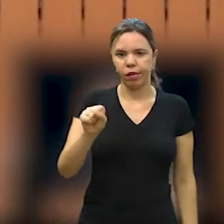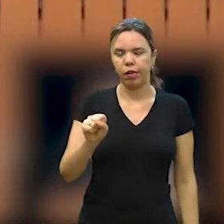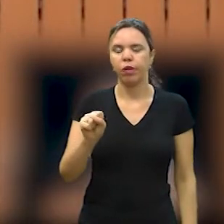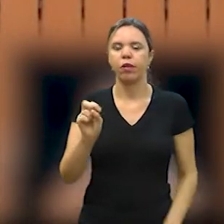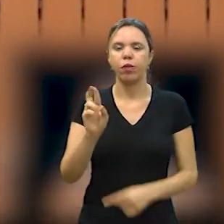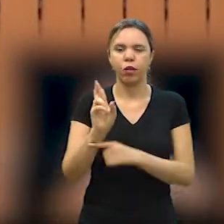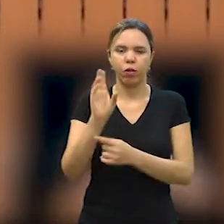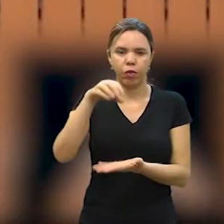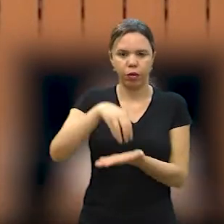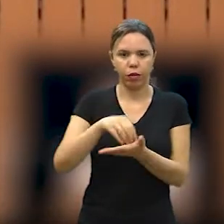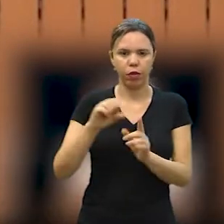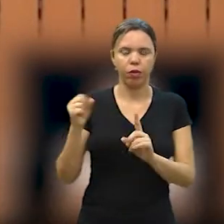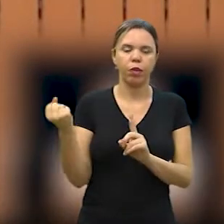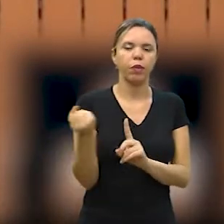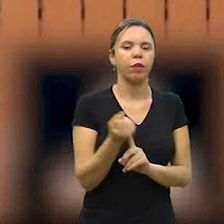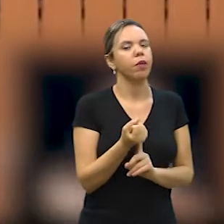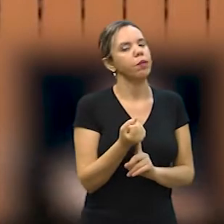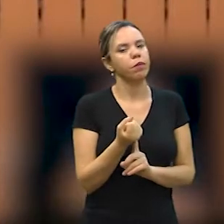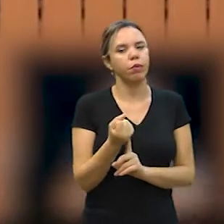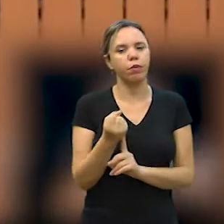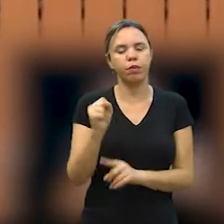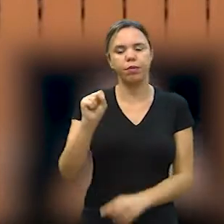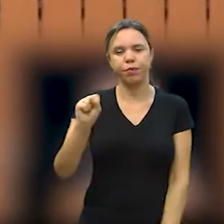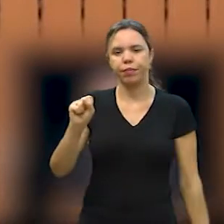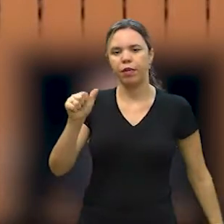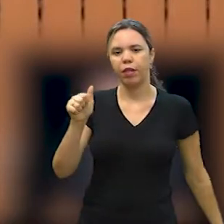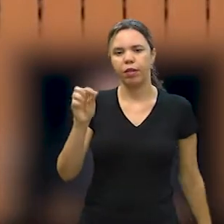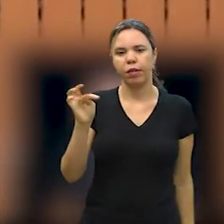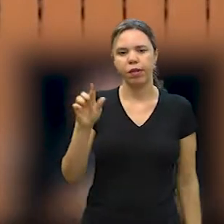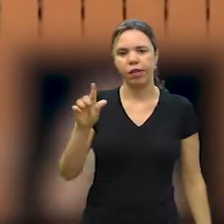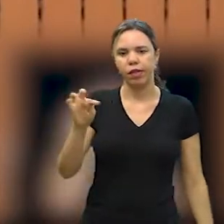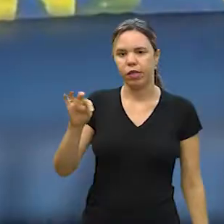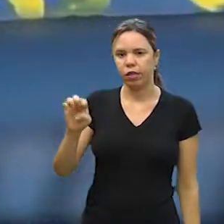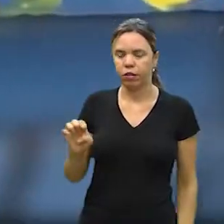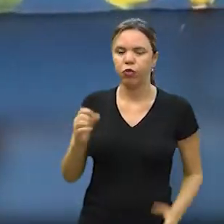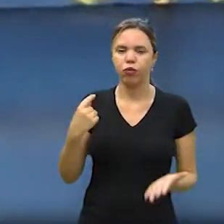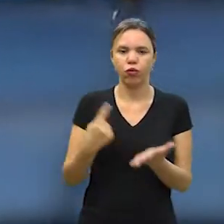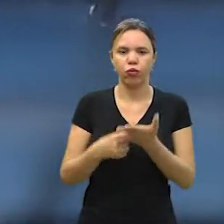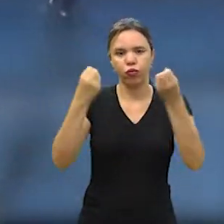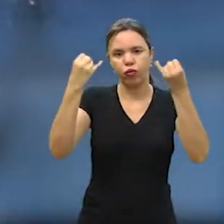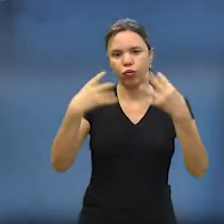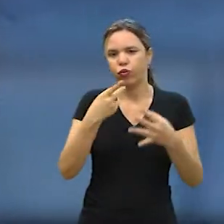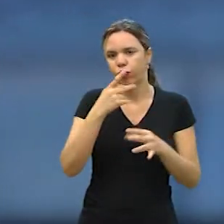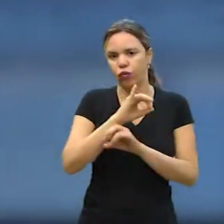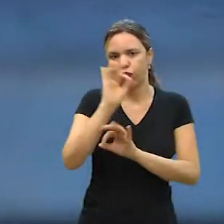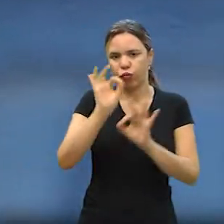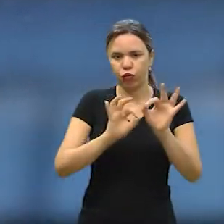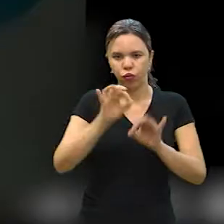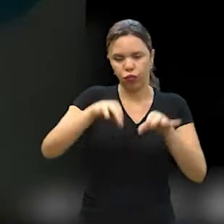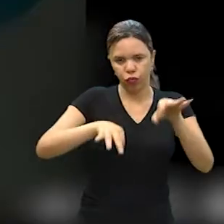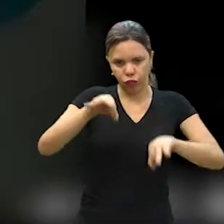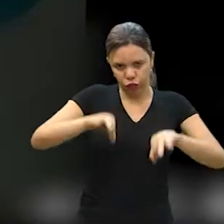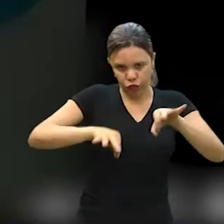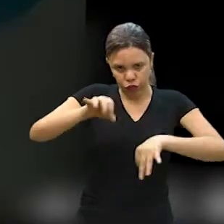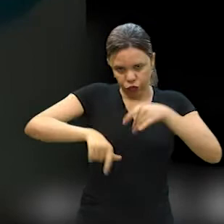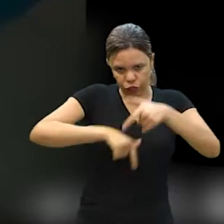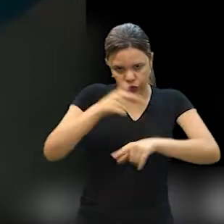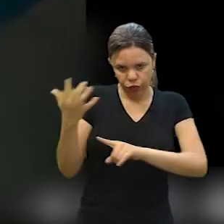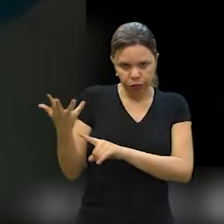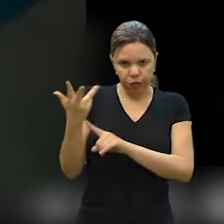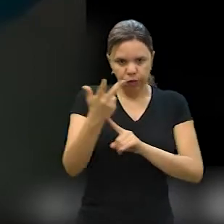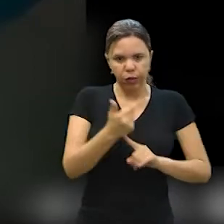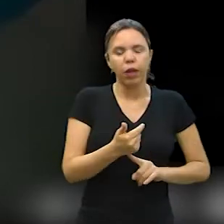centro de referência da assistência e se ao Satélite Iris contou sobre as oficinas e trabalhos